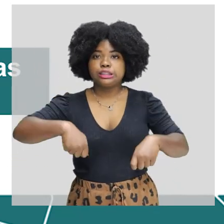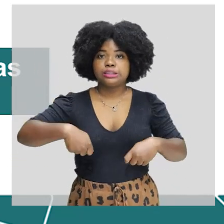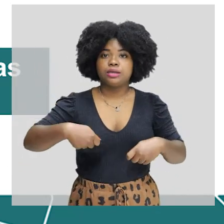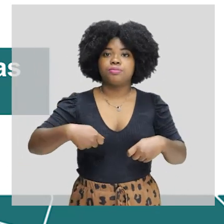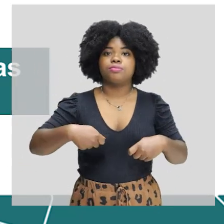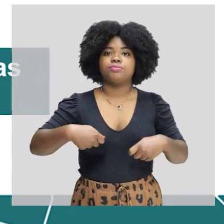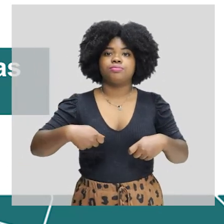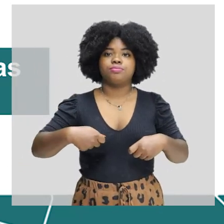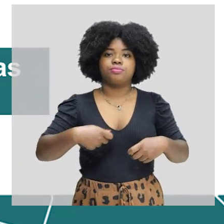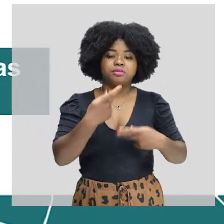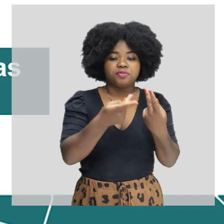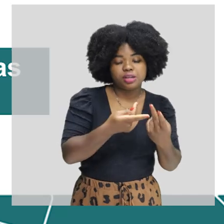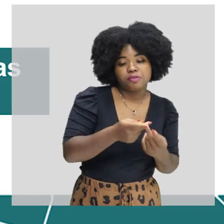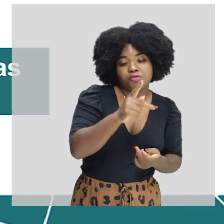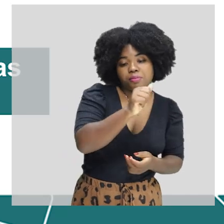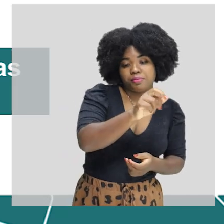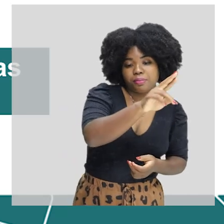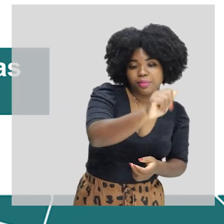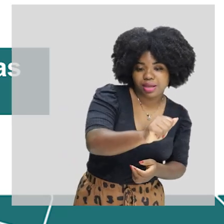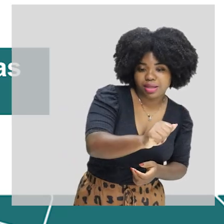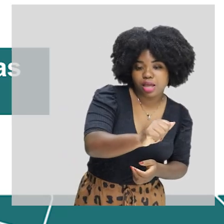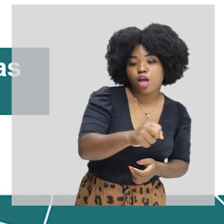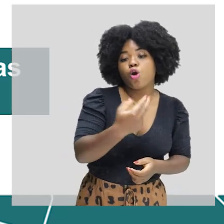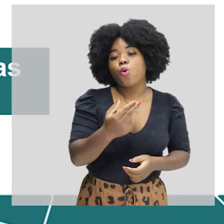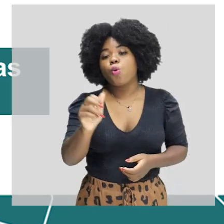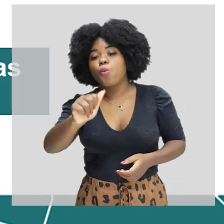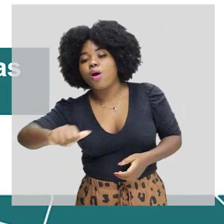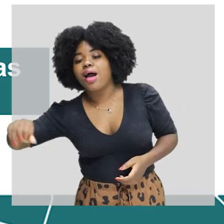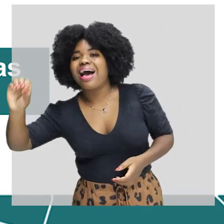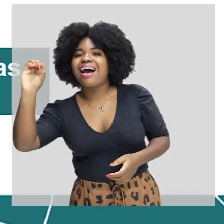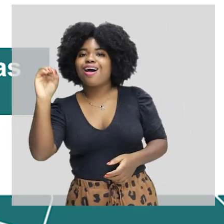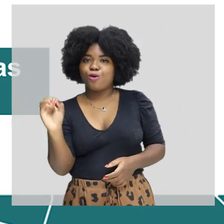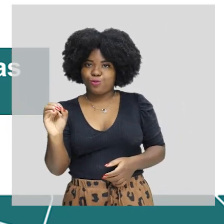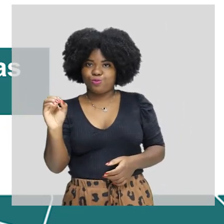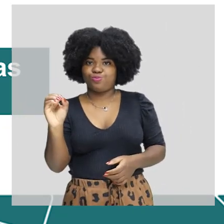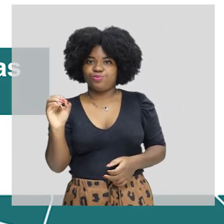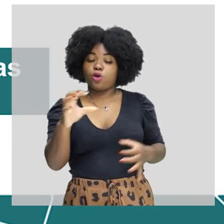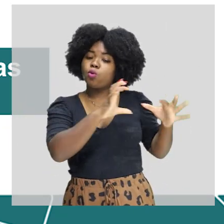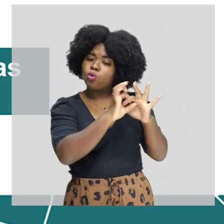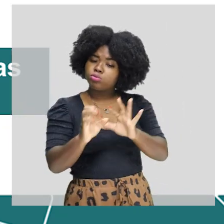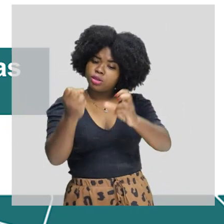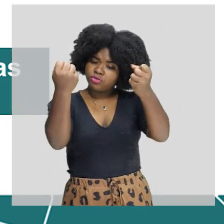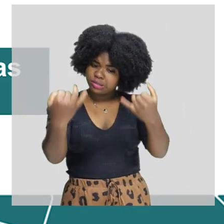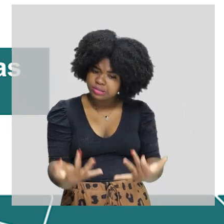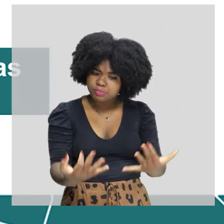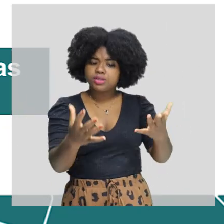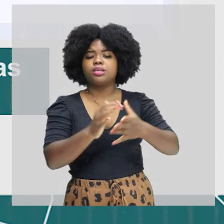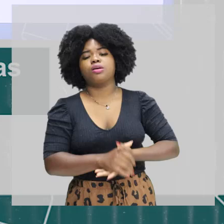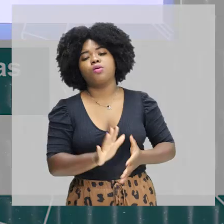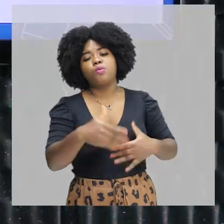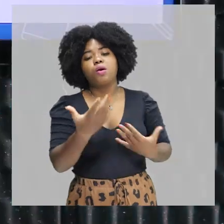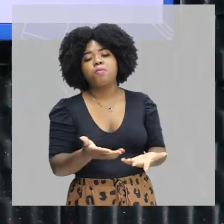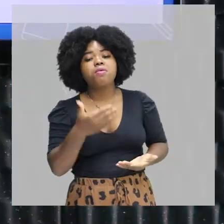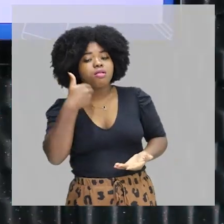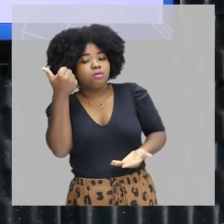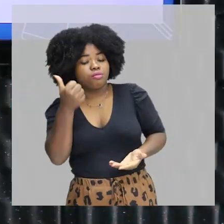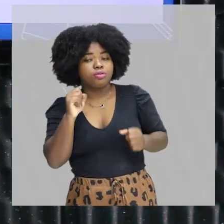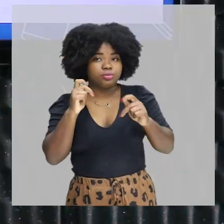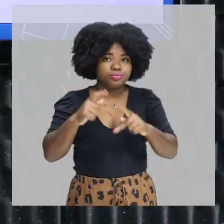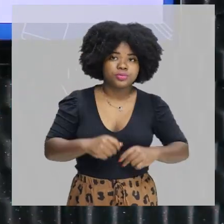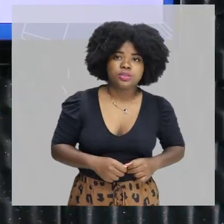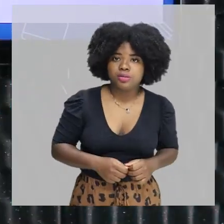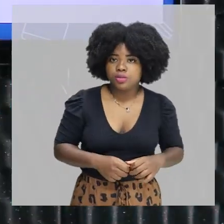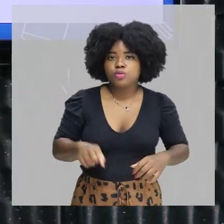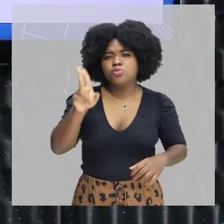para o cinema ou eu fui ao cinema. O contexto aqui diz, então fica melhor ao cinema. Normalmente